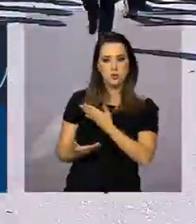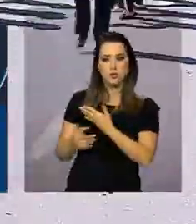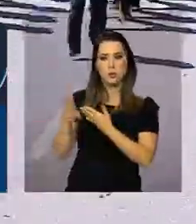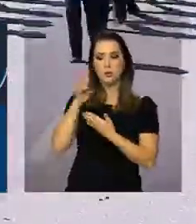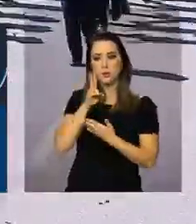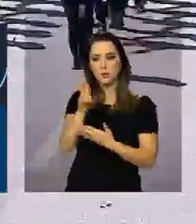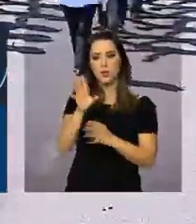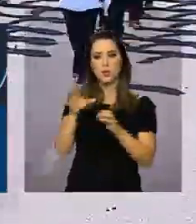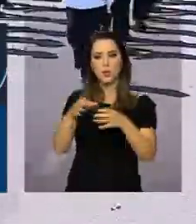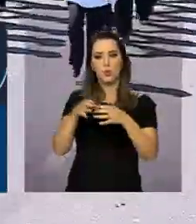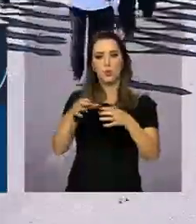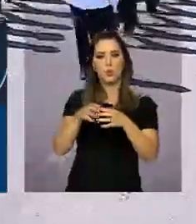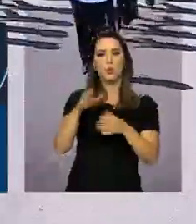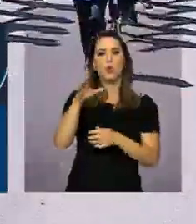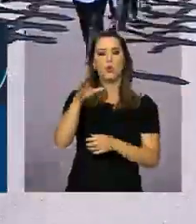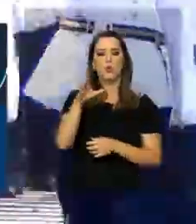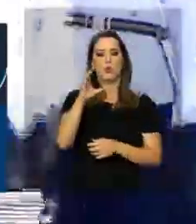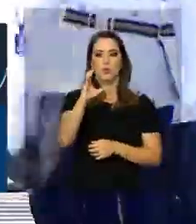Brasileira. São